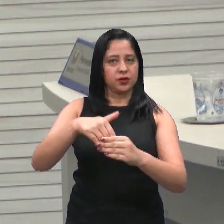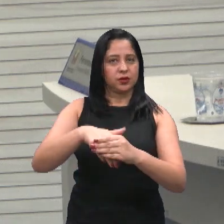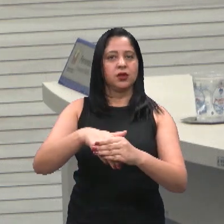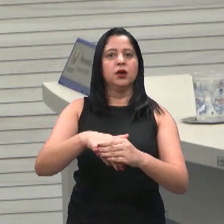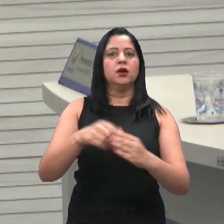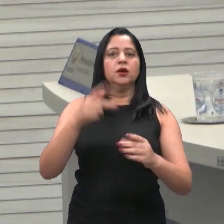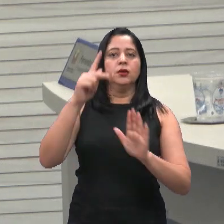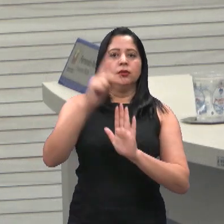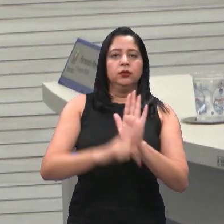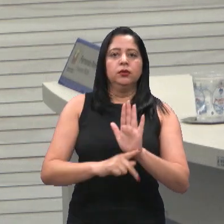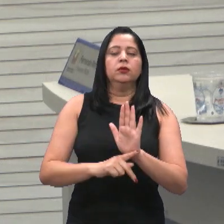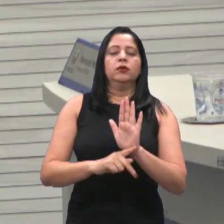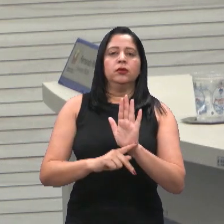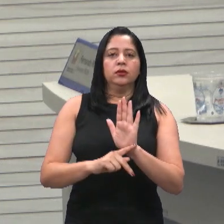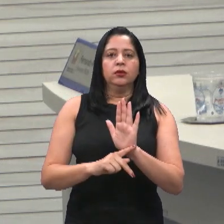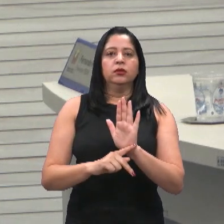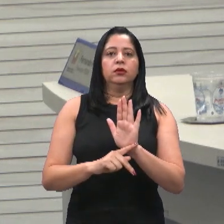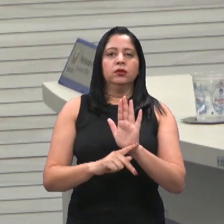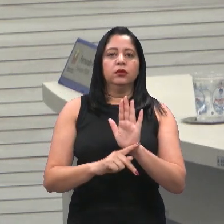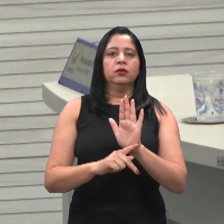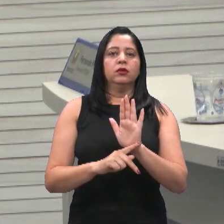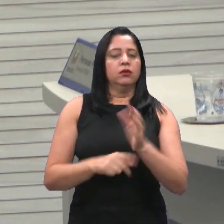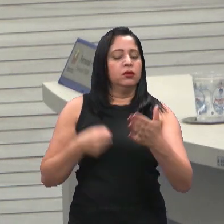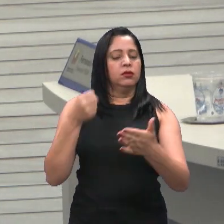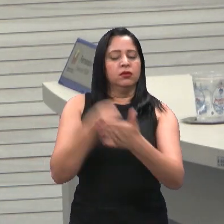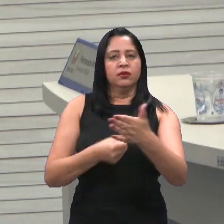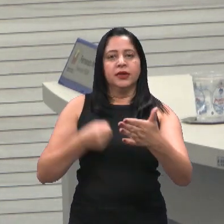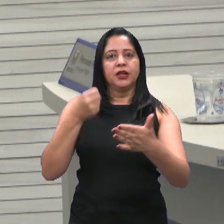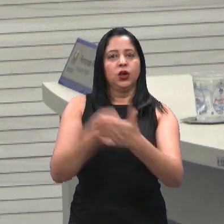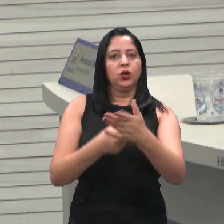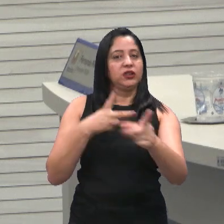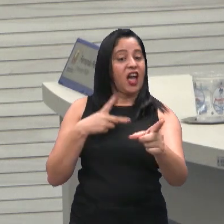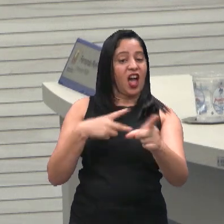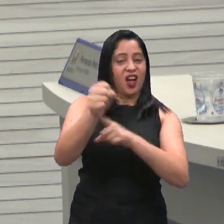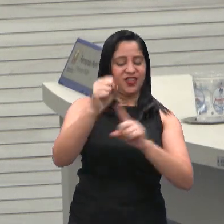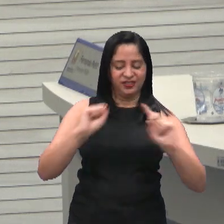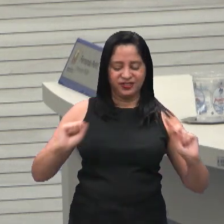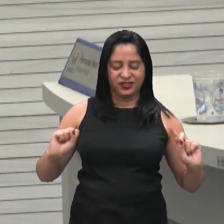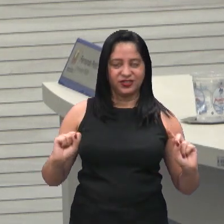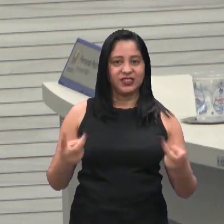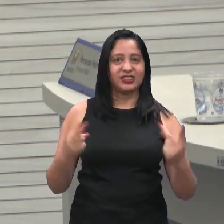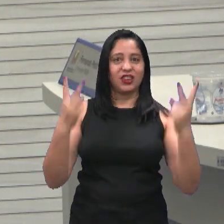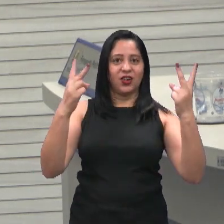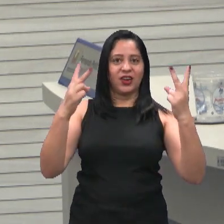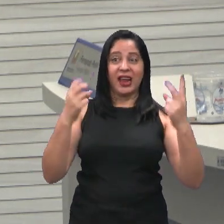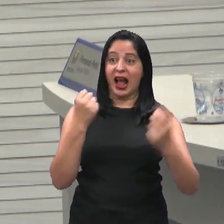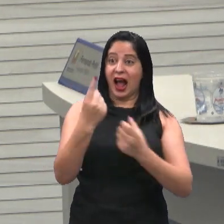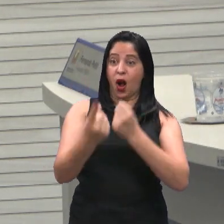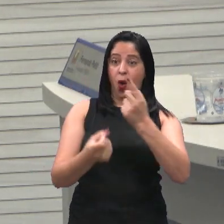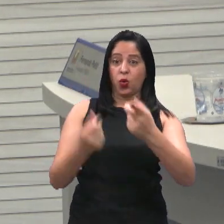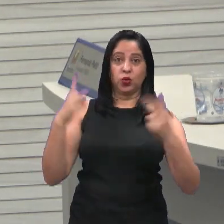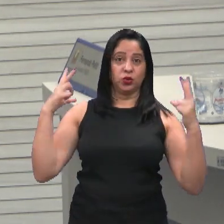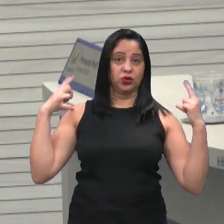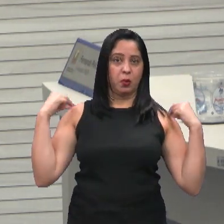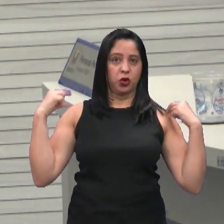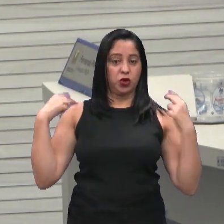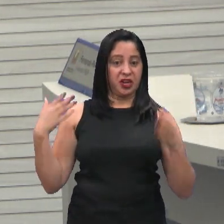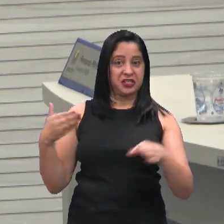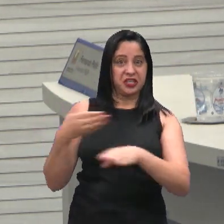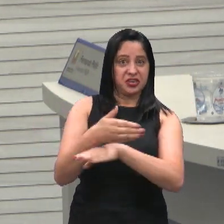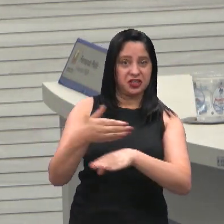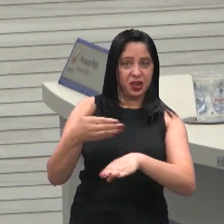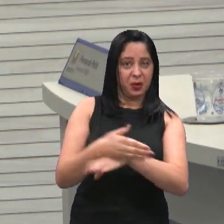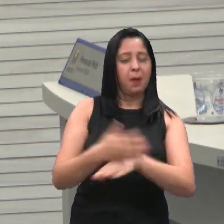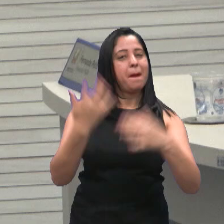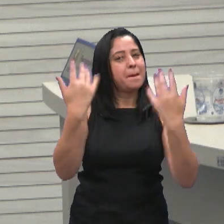projeto por unanimidade. É uma luta, é uma vitória dos transportadores, chegaram mais alguns ali. Parabéns pela vitória, pela organização,